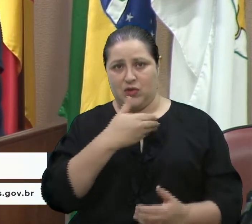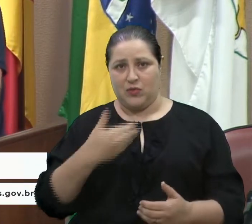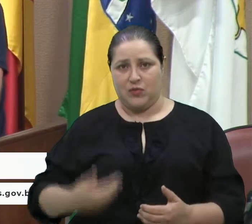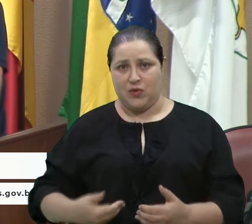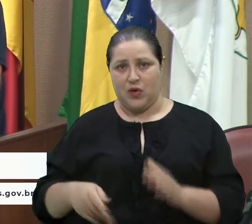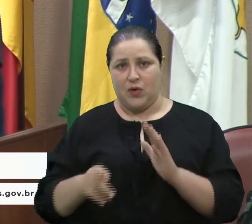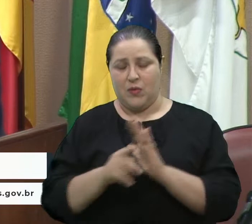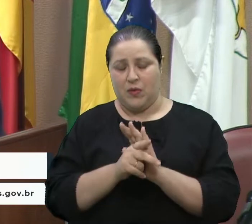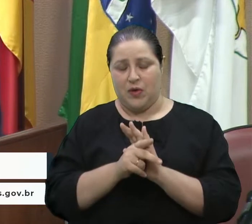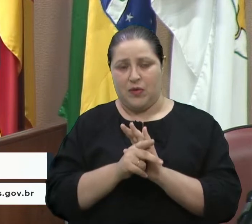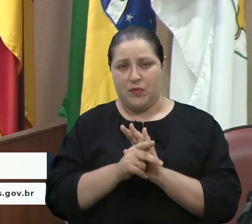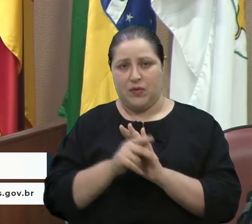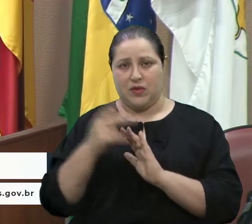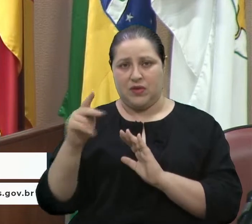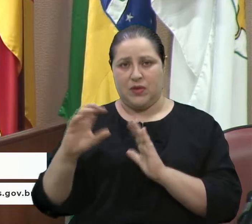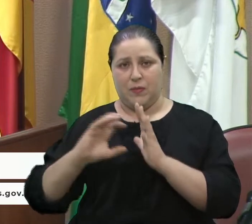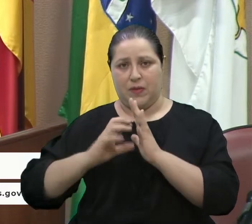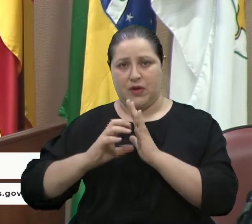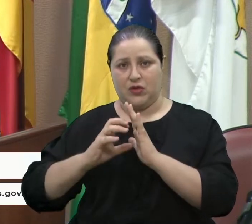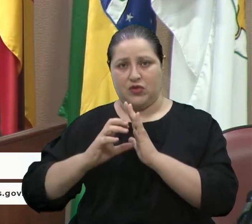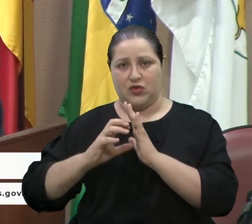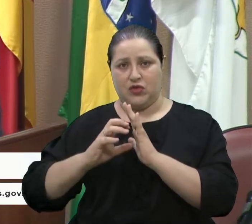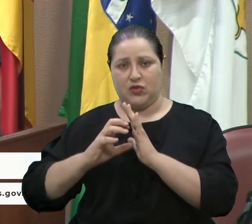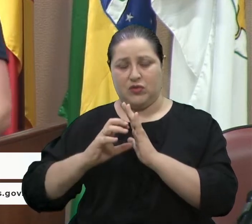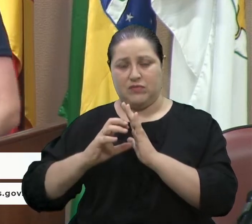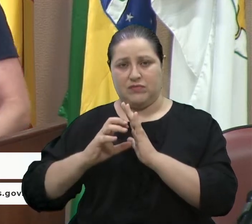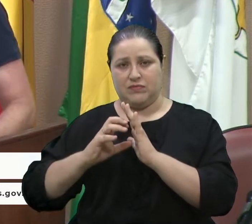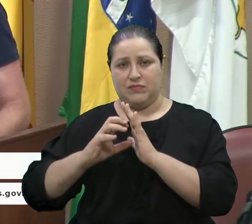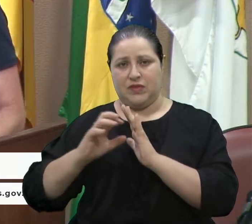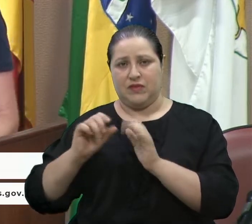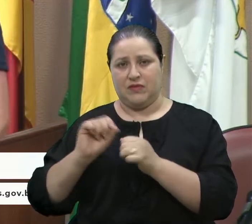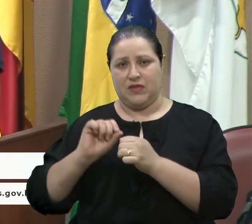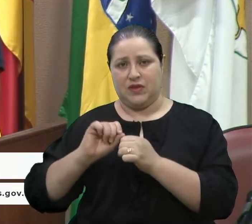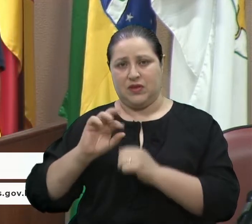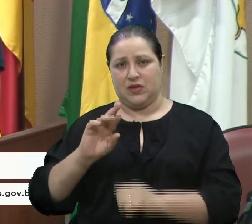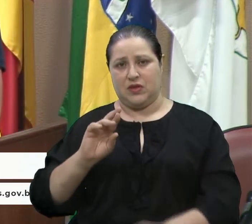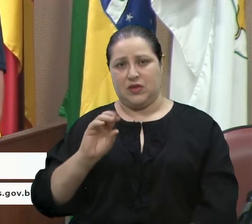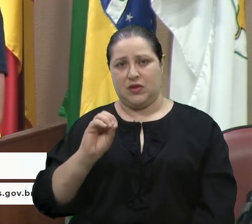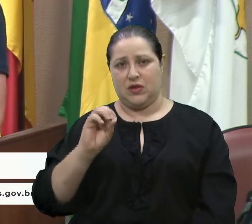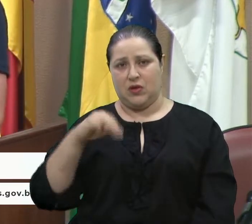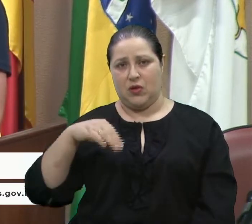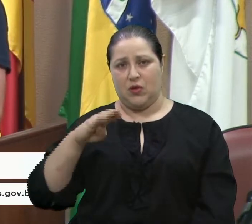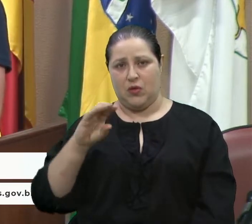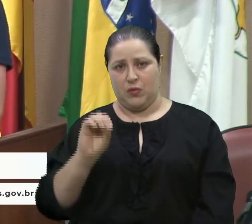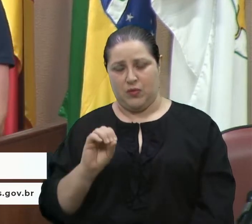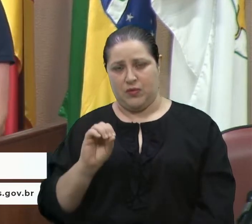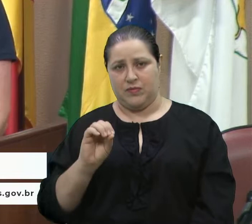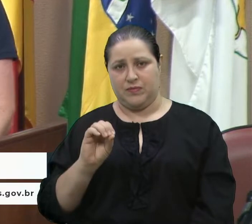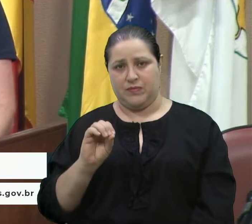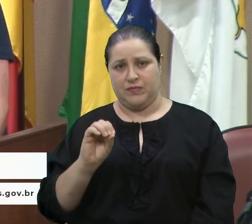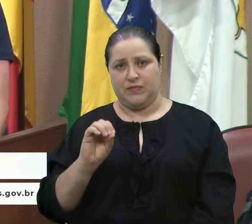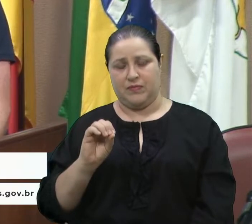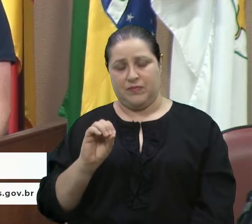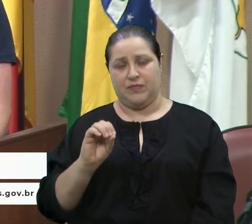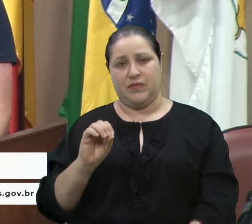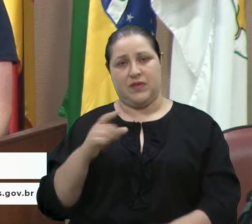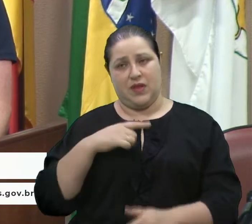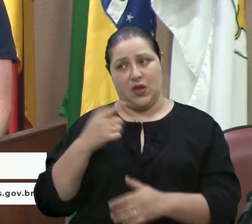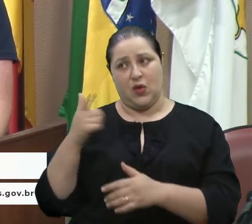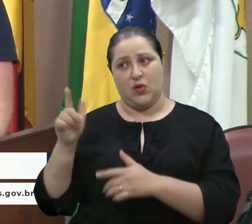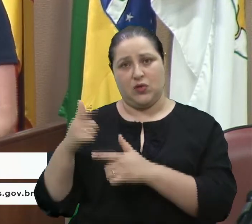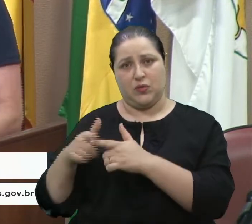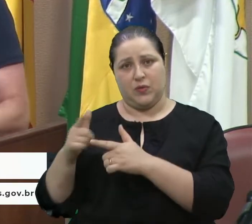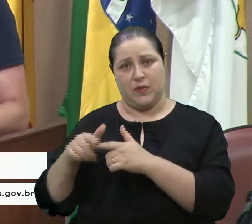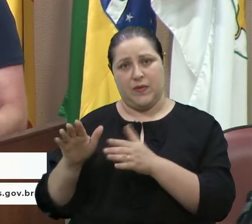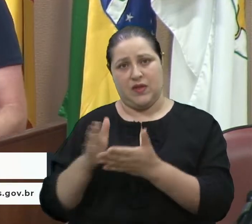patrocinado pelo seu partido, ilicitamente. Aliás, existem outros probleminhas que a gente vê, né? Talvez a dona Maria, que o senhor citou na